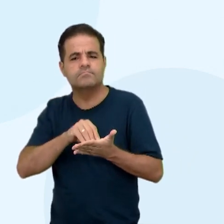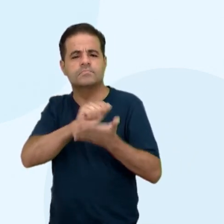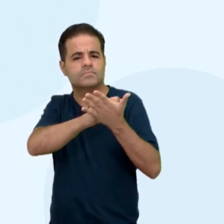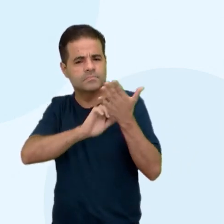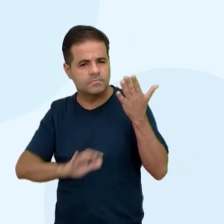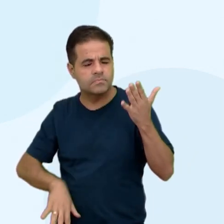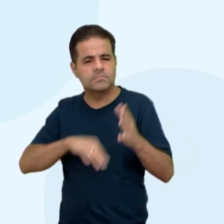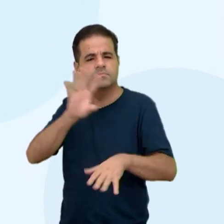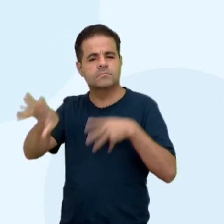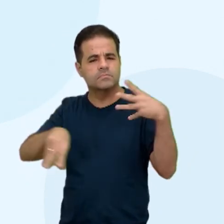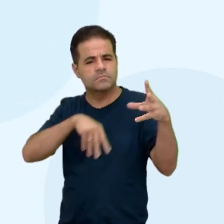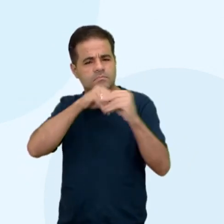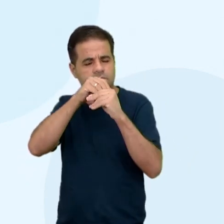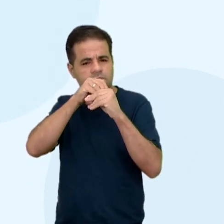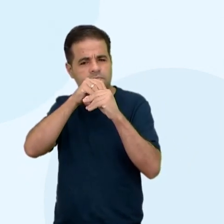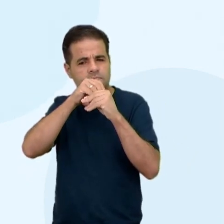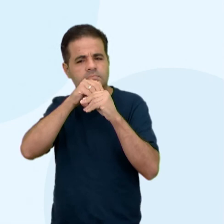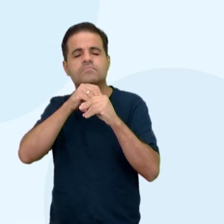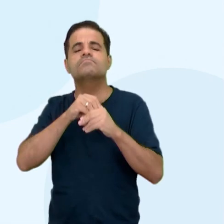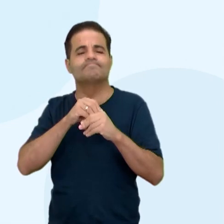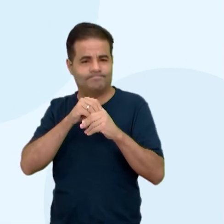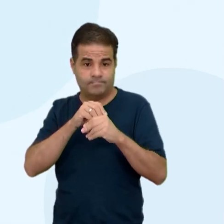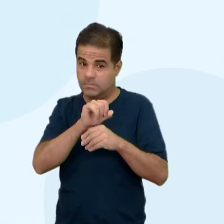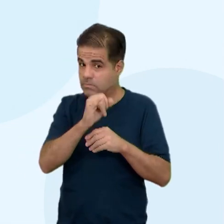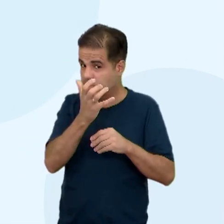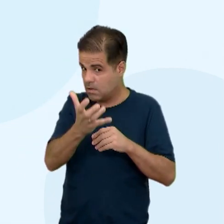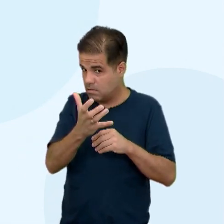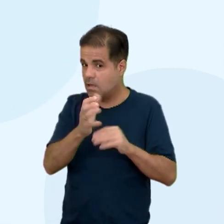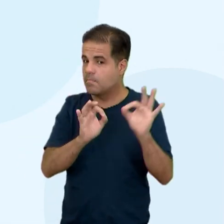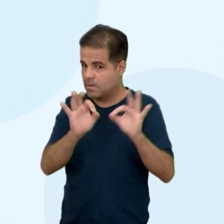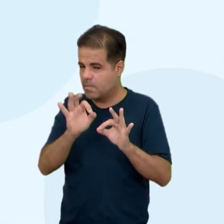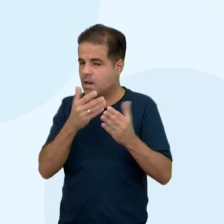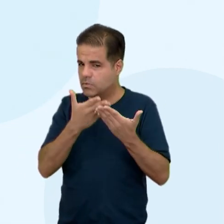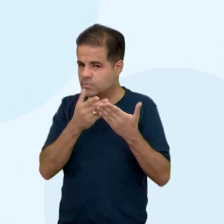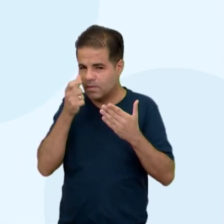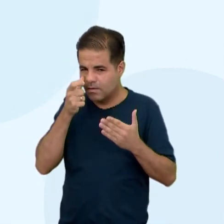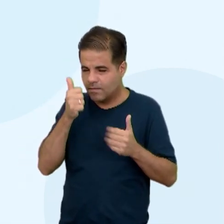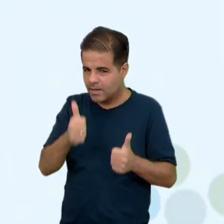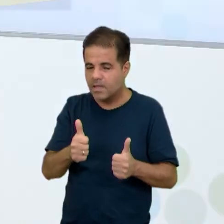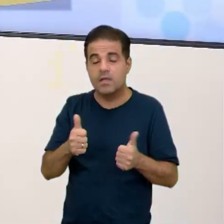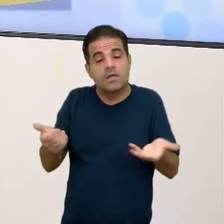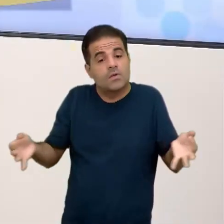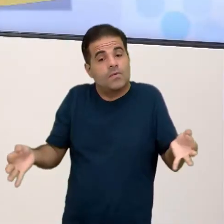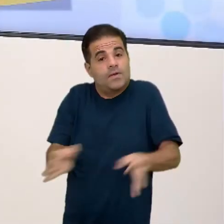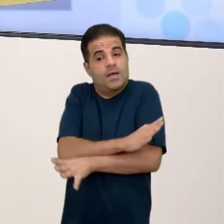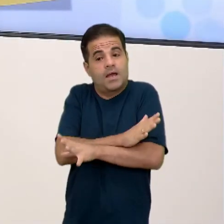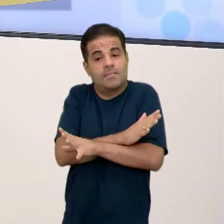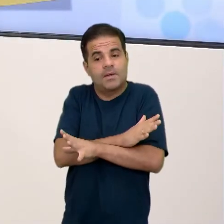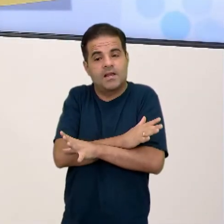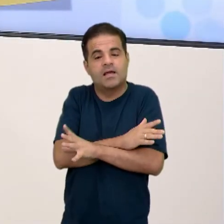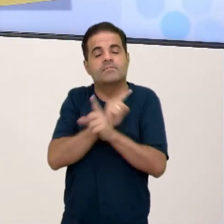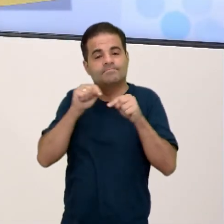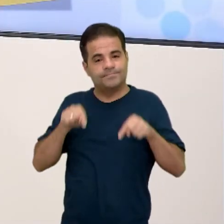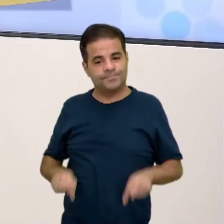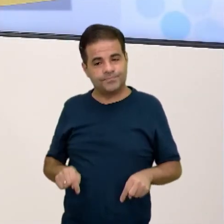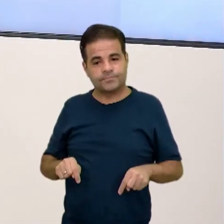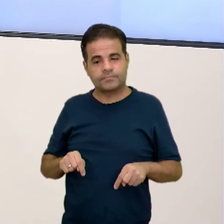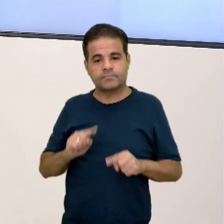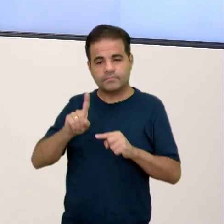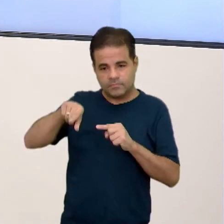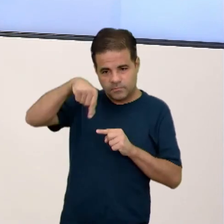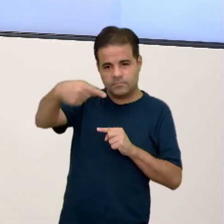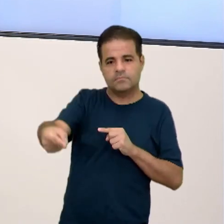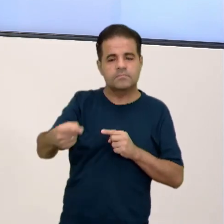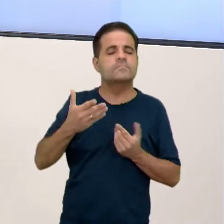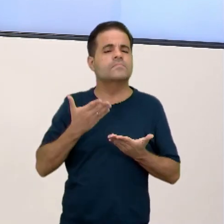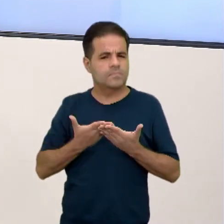atividade experimental sobre máquina térmica, se você quiser fazer. Tá certo? E eu vou ficar por aqui com vocês hoje. Na próxima aula a gente